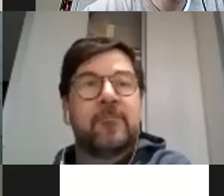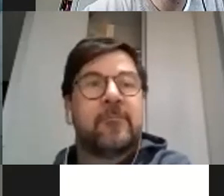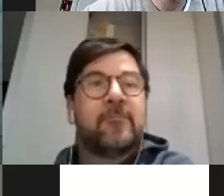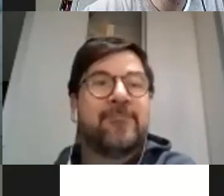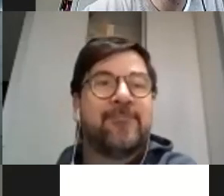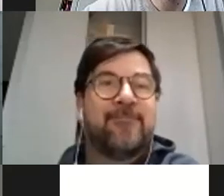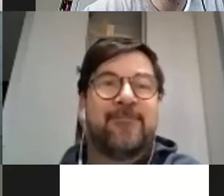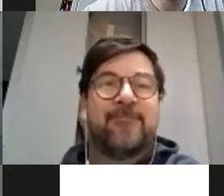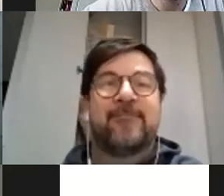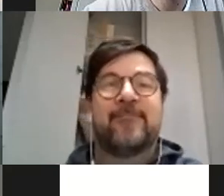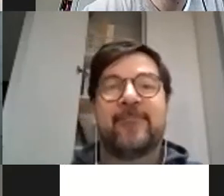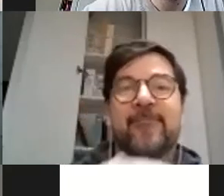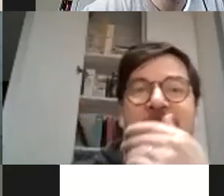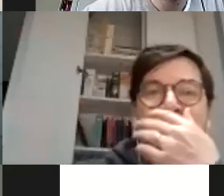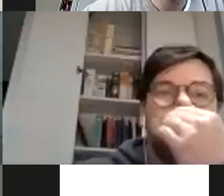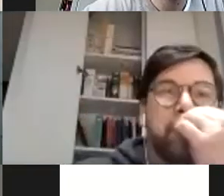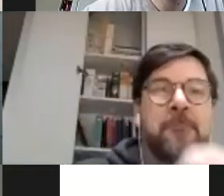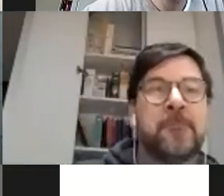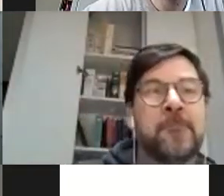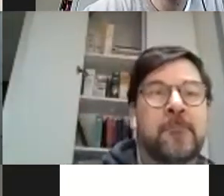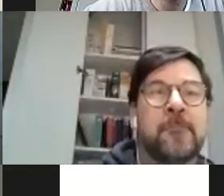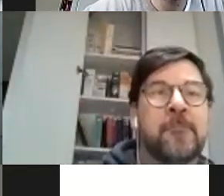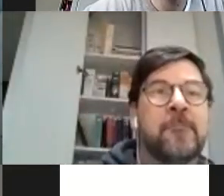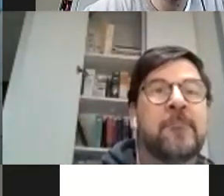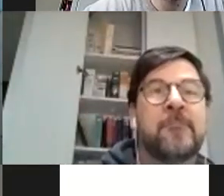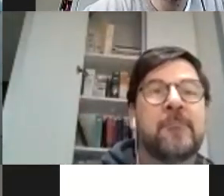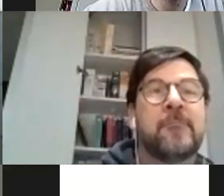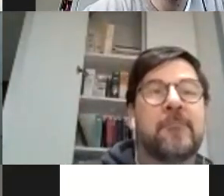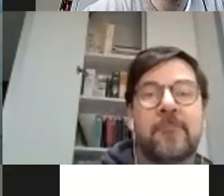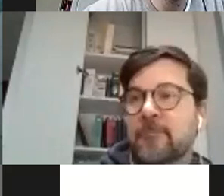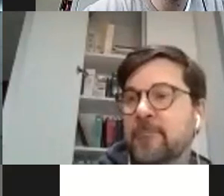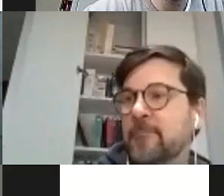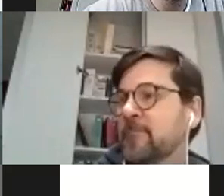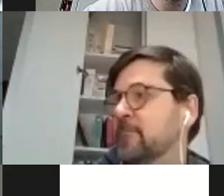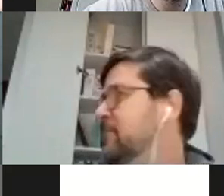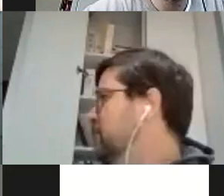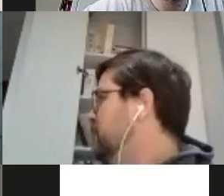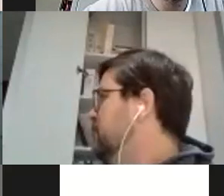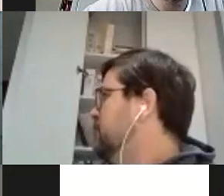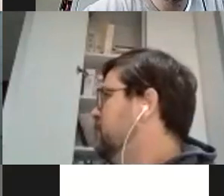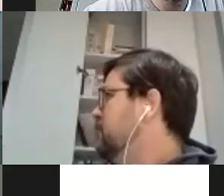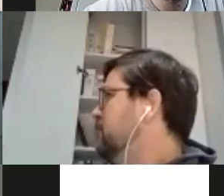com qualidade. Muito Obrigada, é um prazer obrigado, conhecer vocês. Angélica. Bom dia, Kelly.